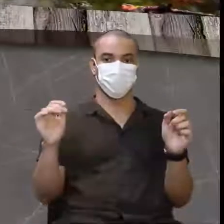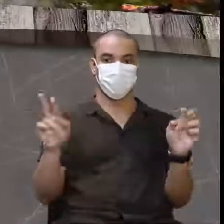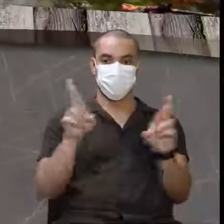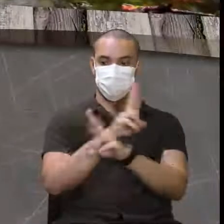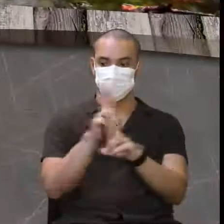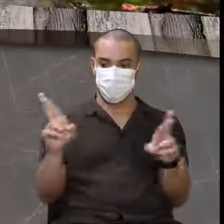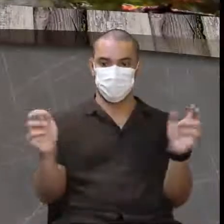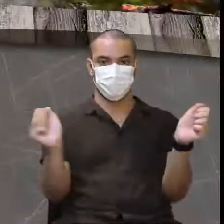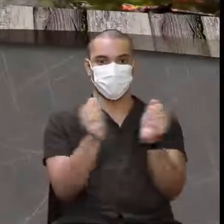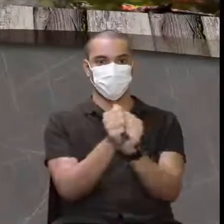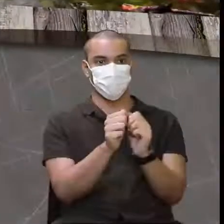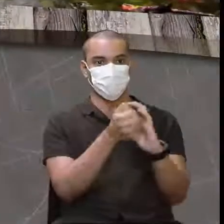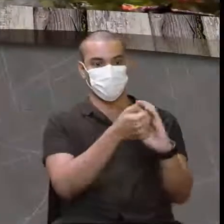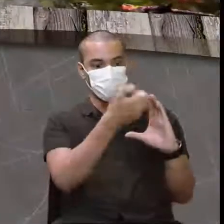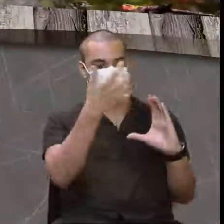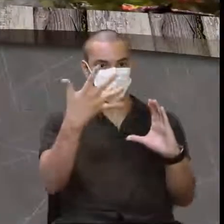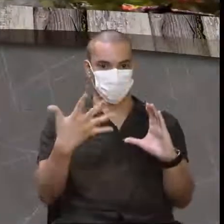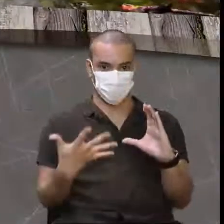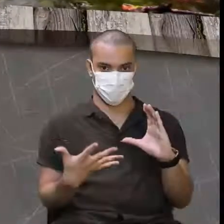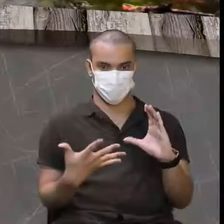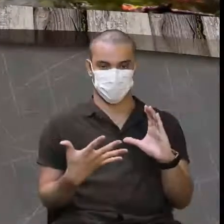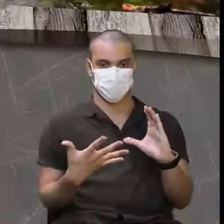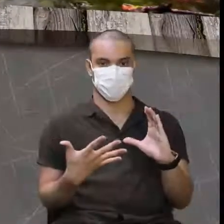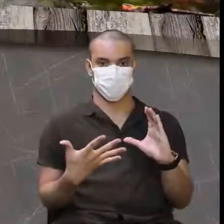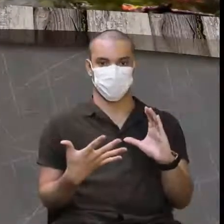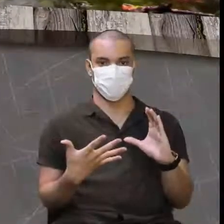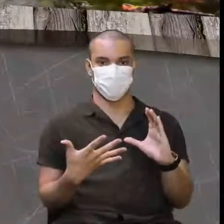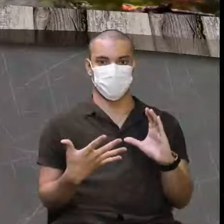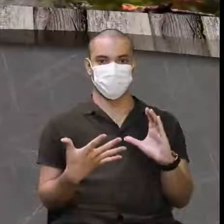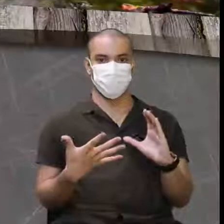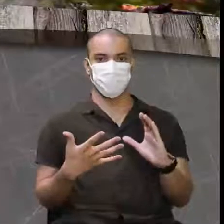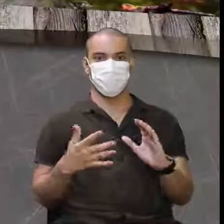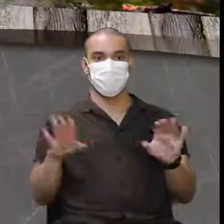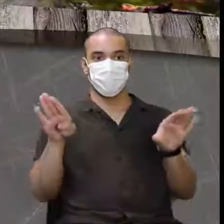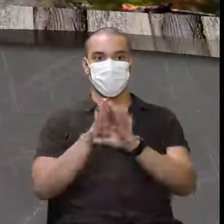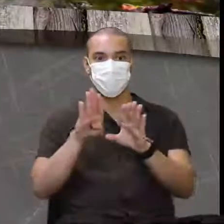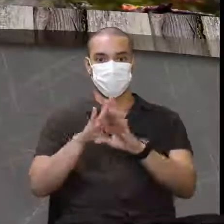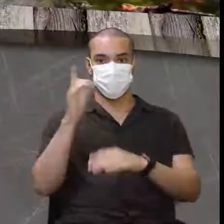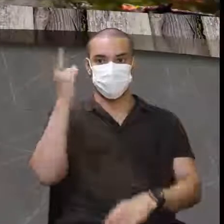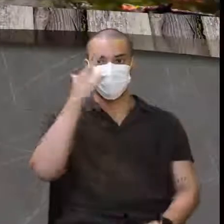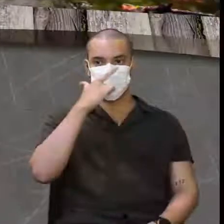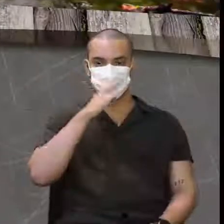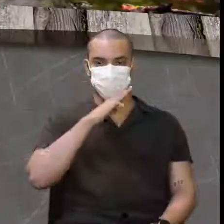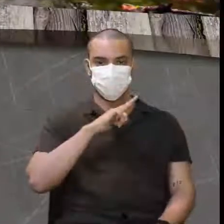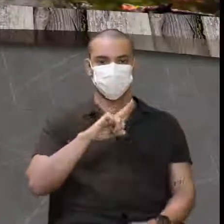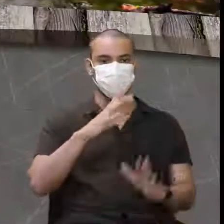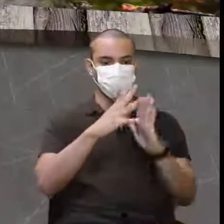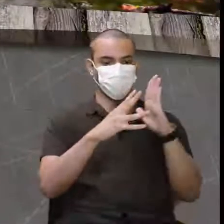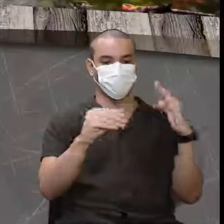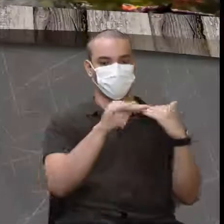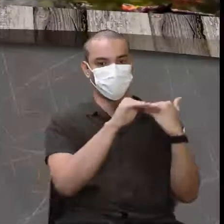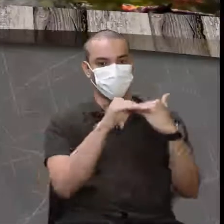realização dessas características, e padronizando isso na